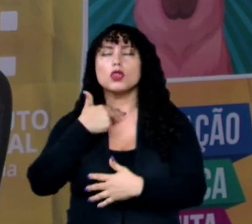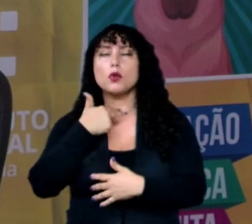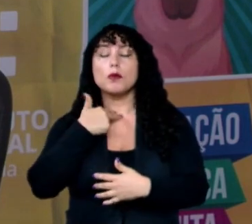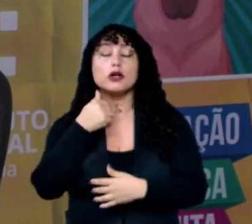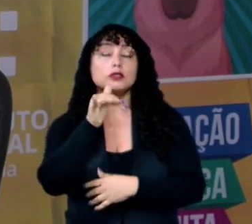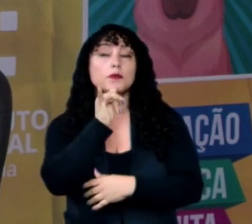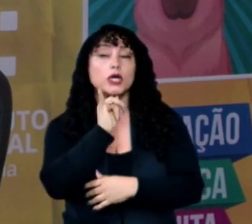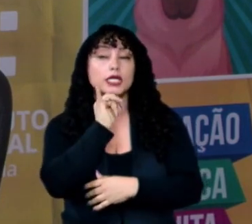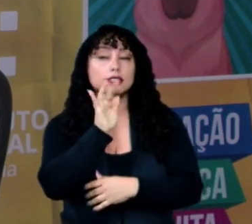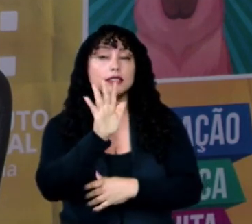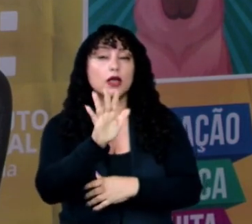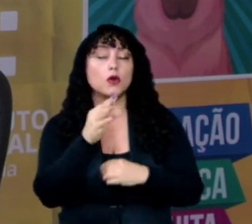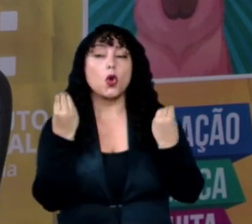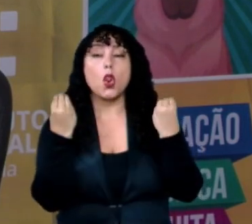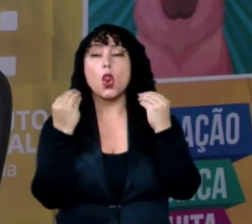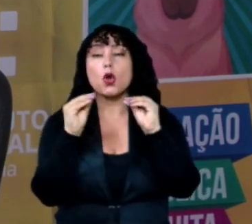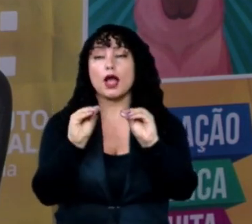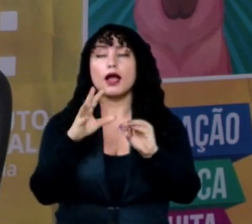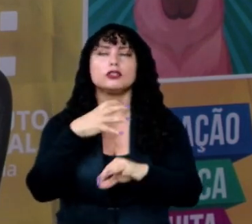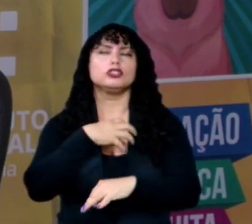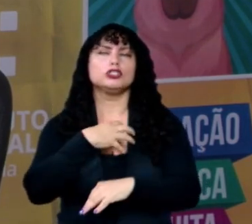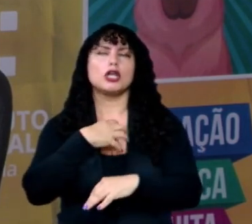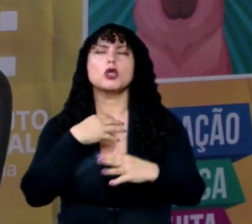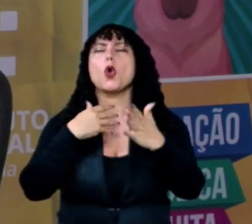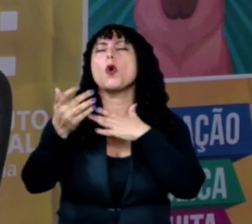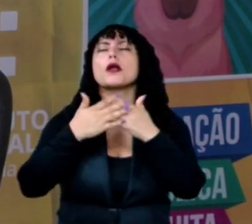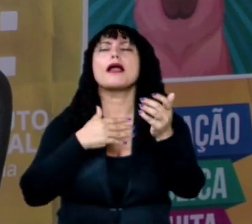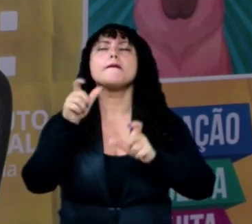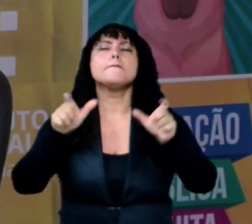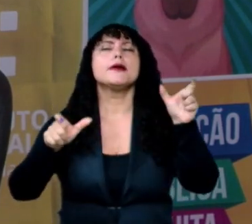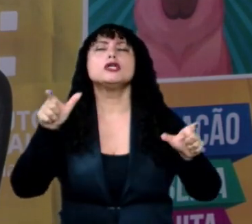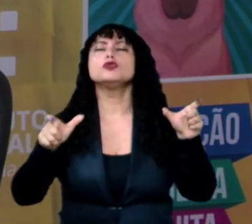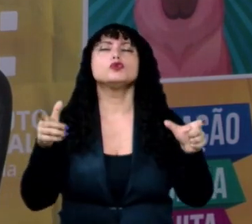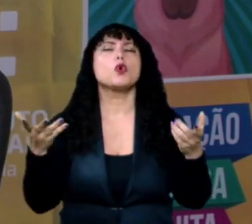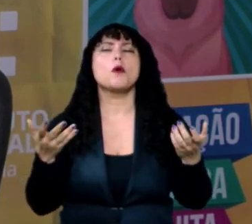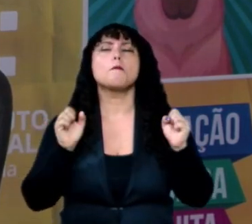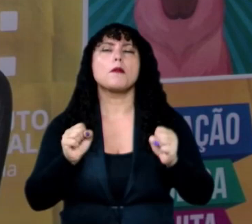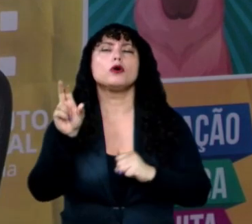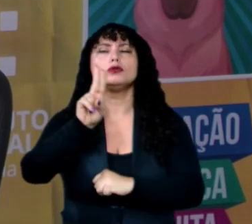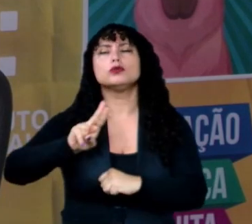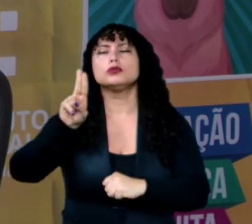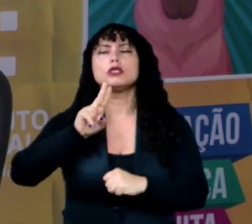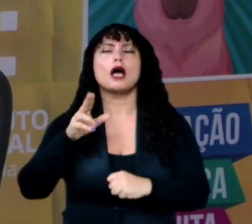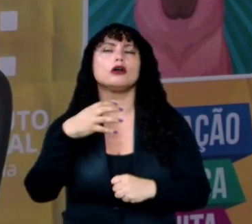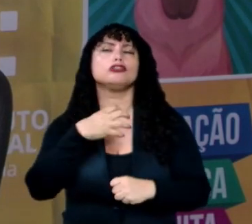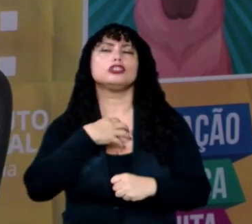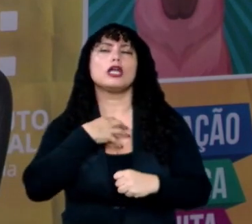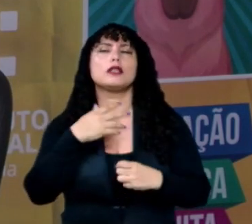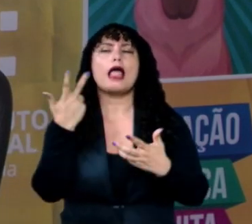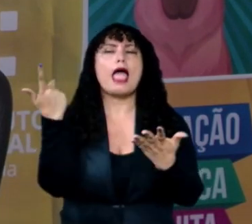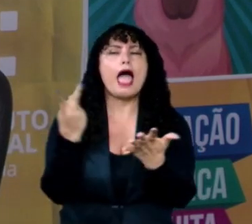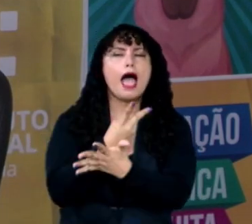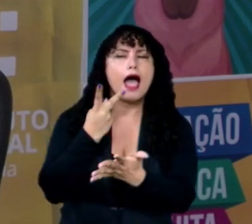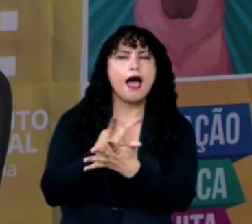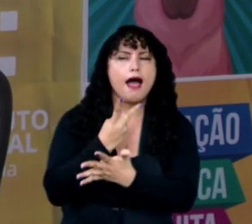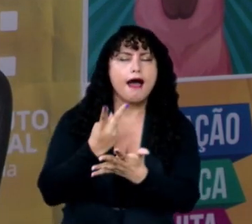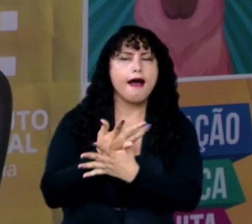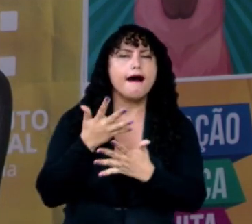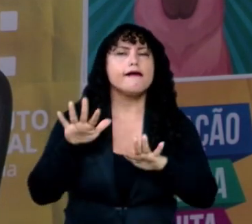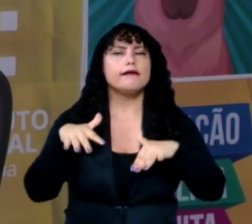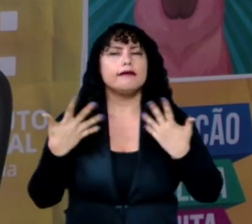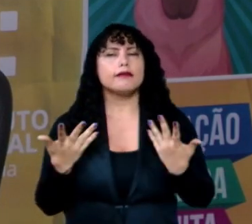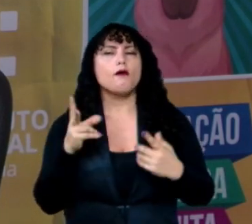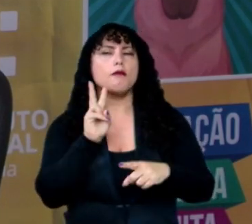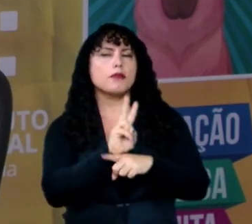por exemplo, colocado de forma que qualquer um possa usá-lo de forma indiscriminada. Então,